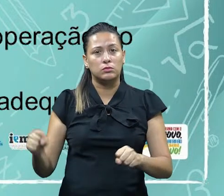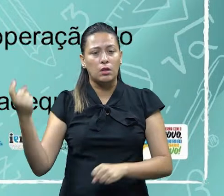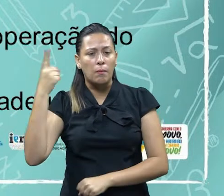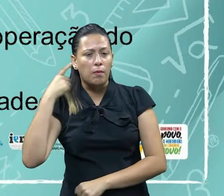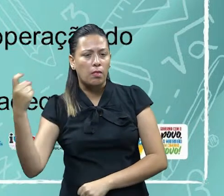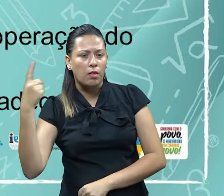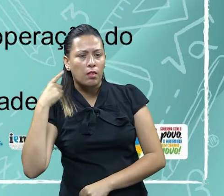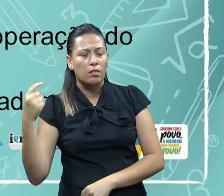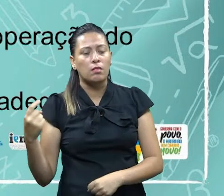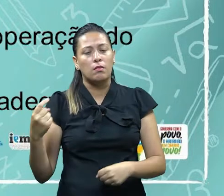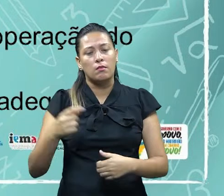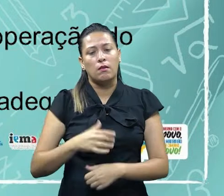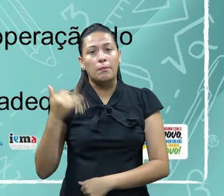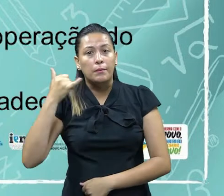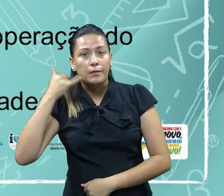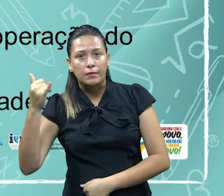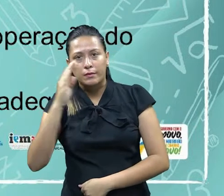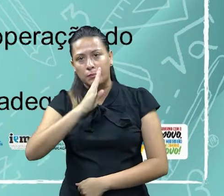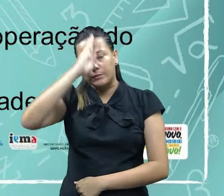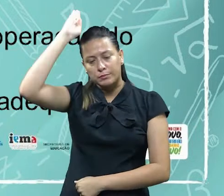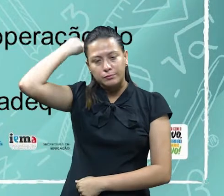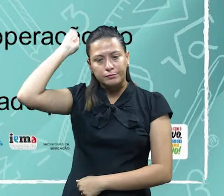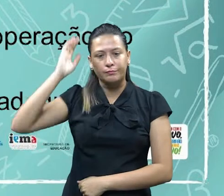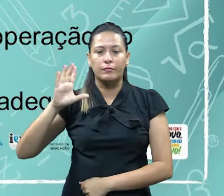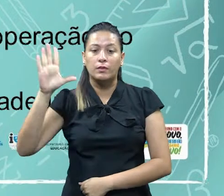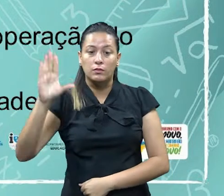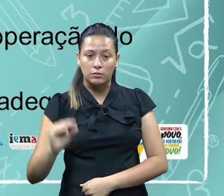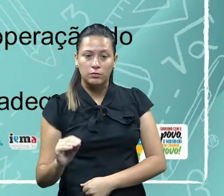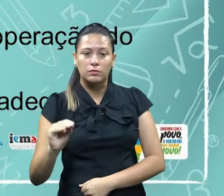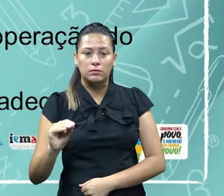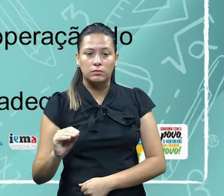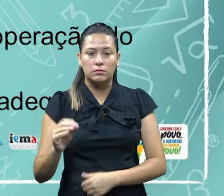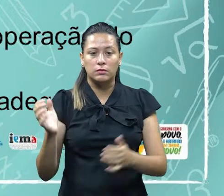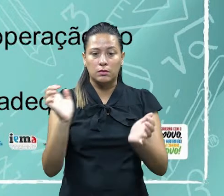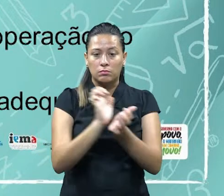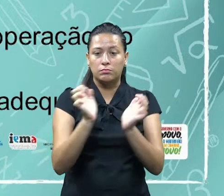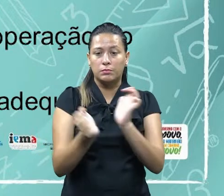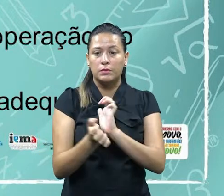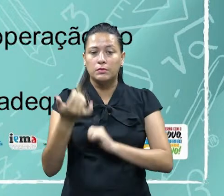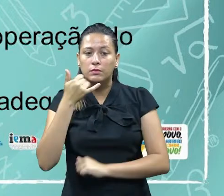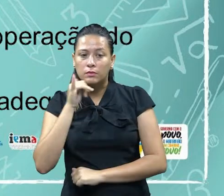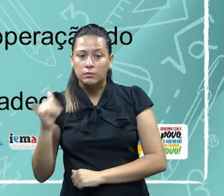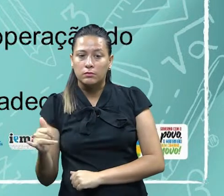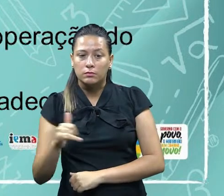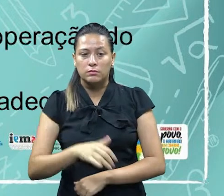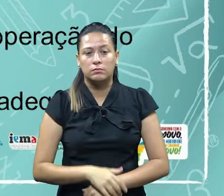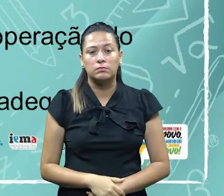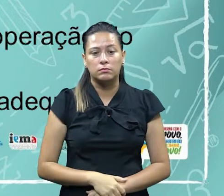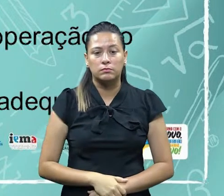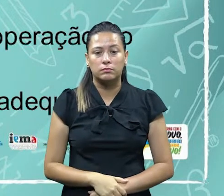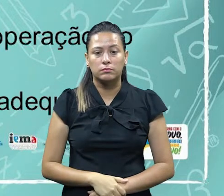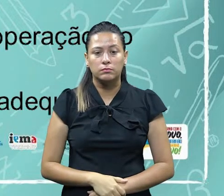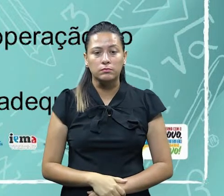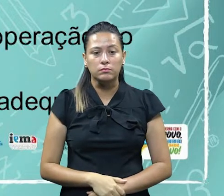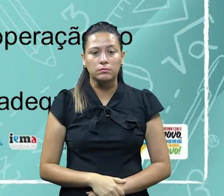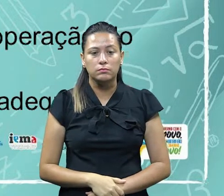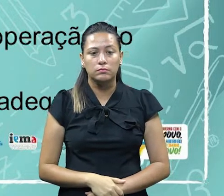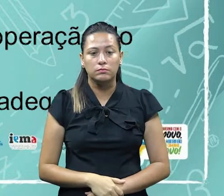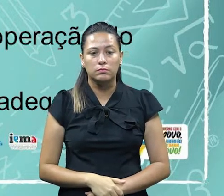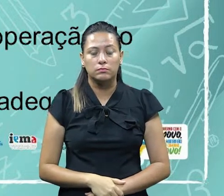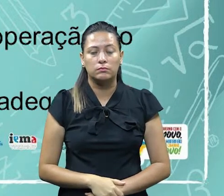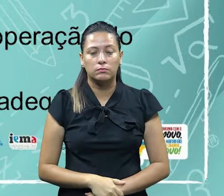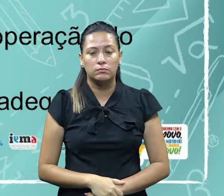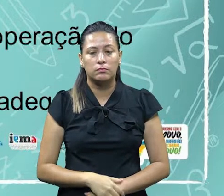imediatamente o corpo de bombeiros, desligar máquinas e aparelhos elétricos quando a operação desligamento não envolver